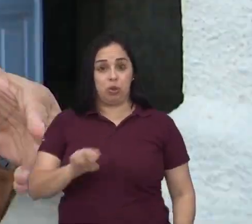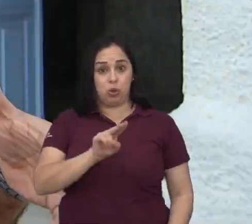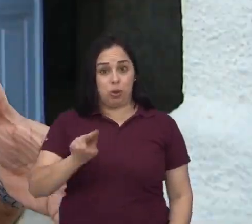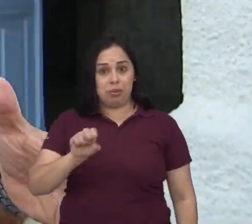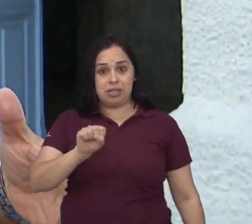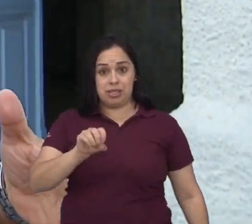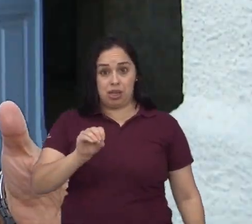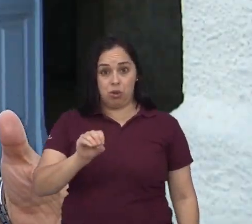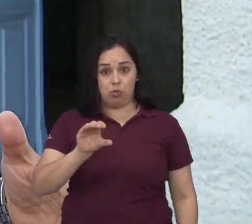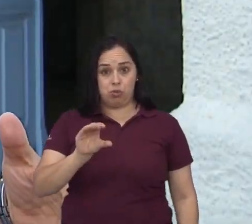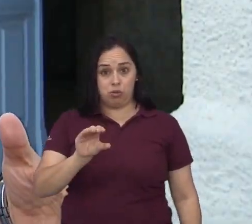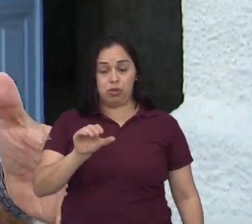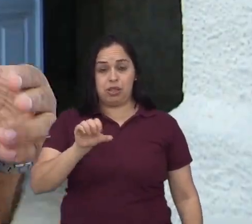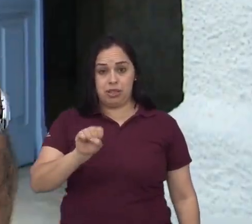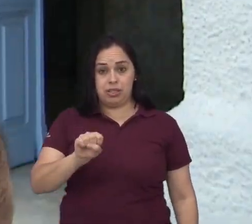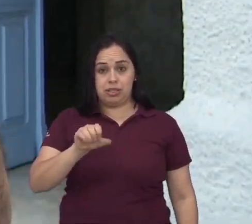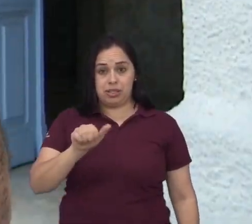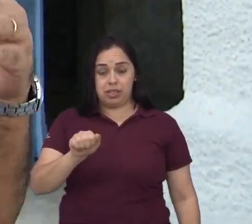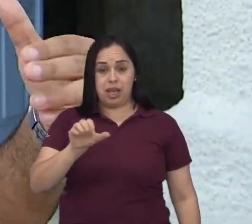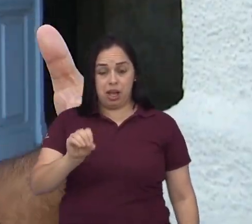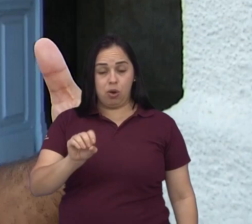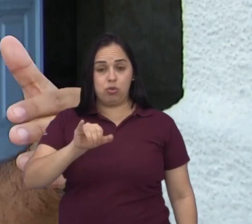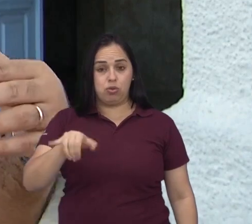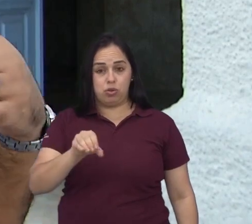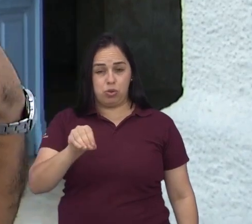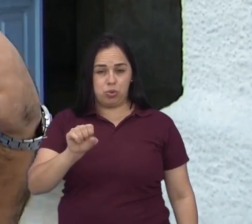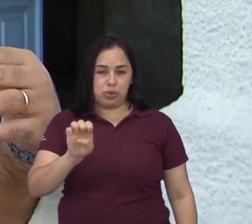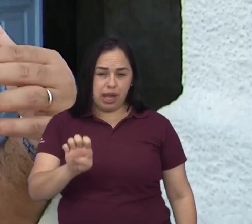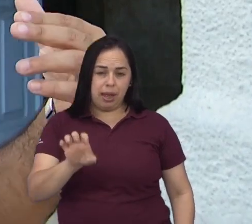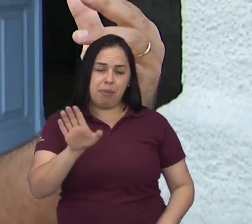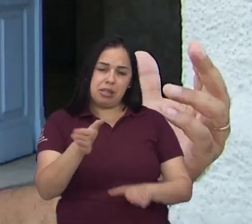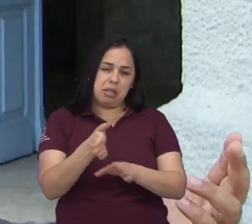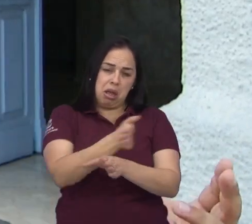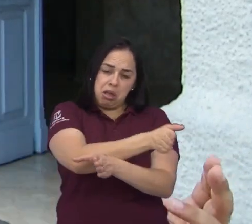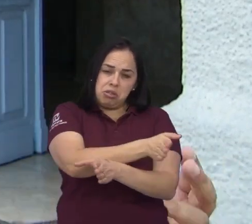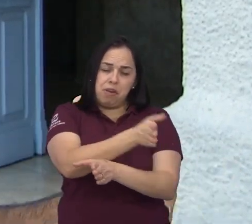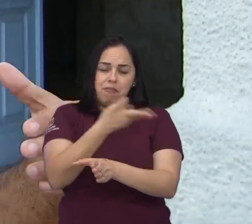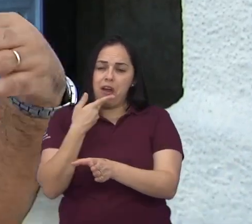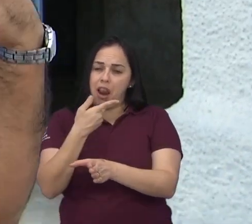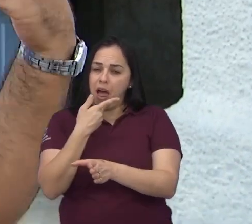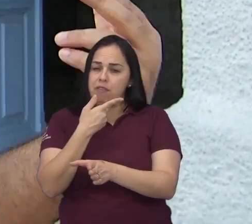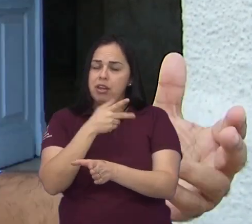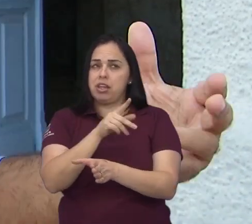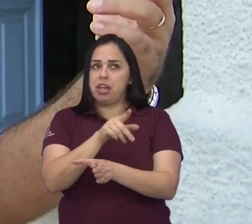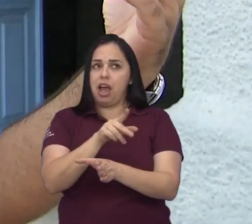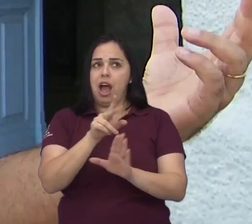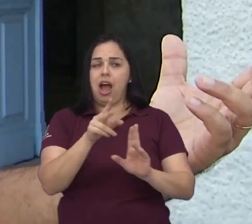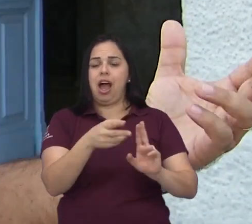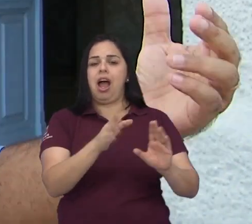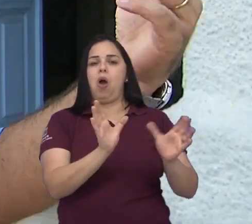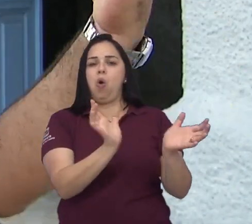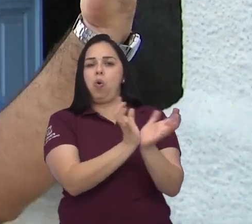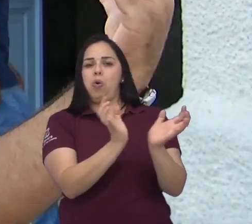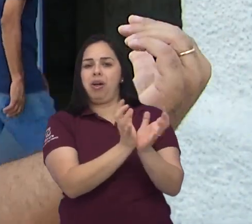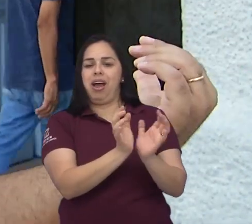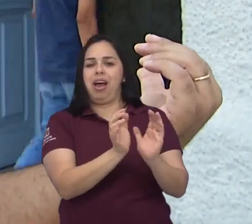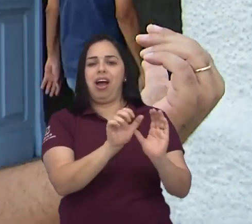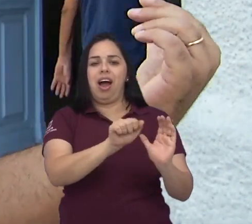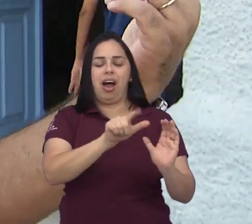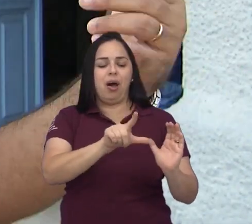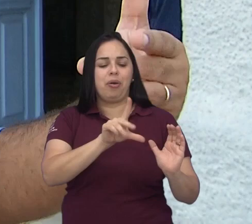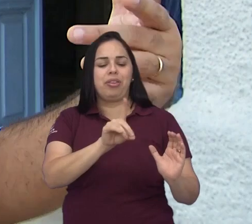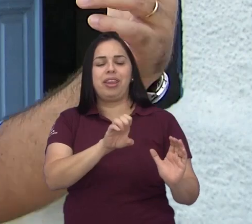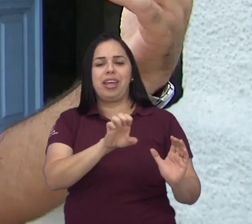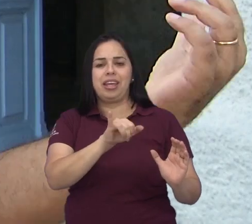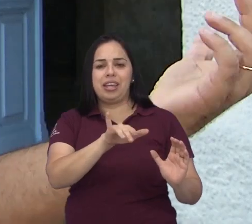nome São José sempre existiu. Como eu falei, alguns afirmam que era Nossa Senhora do Desterro junto com São José, mas a realidade era a Aldeia de São José do Rio Comprido,